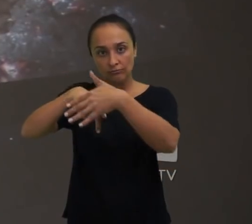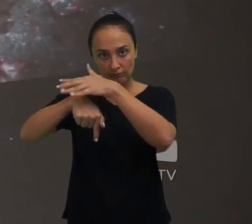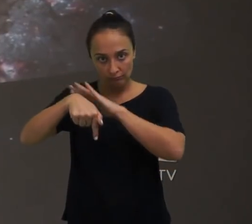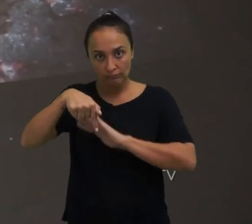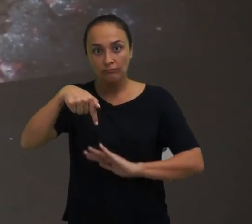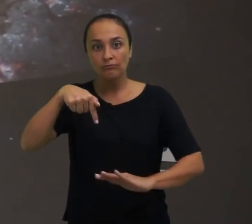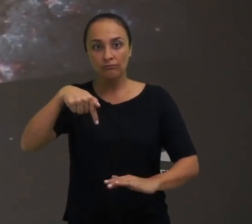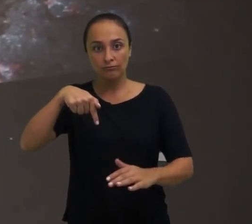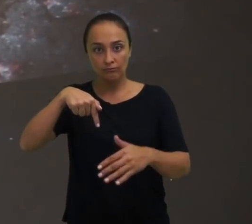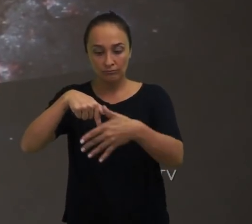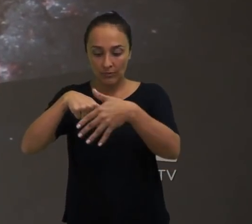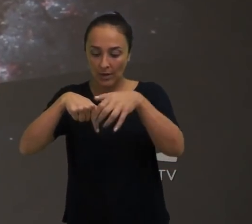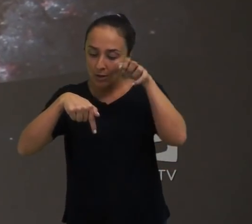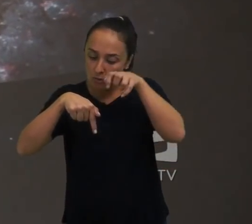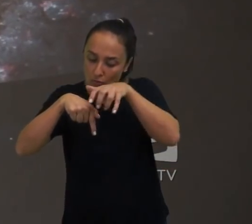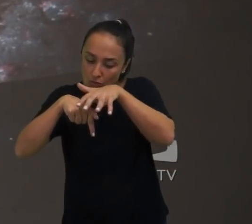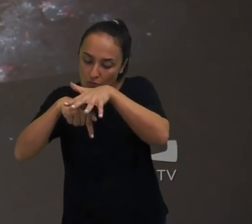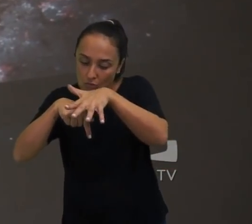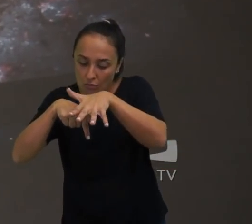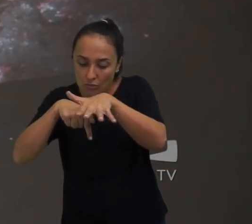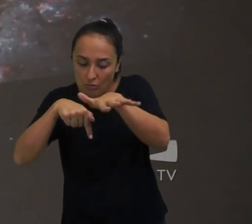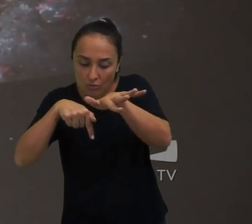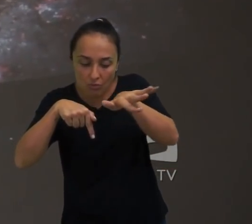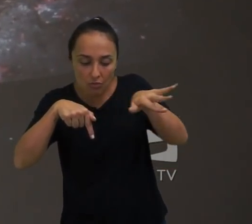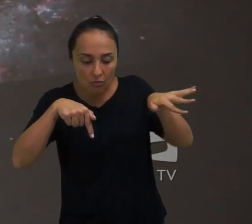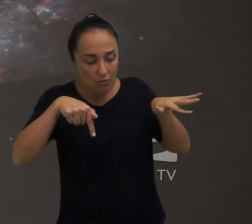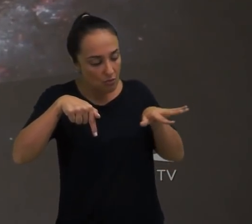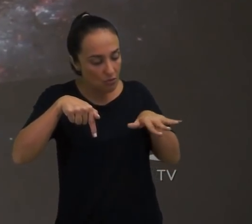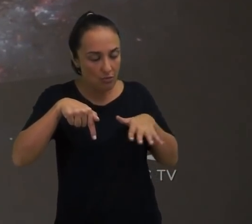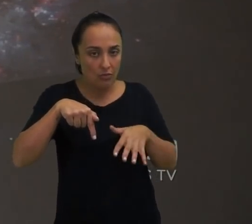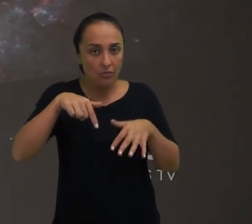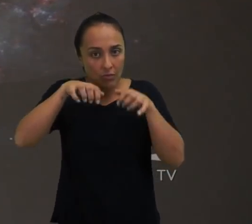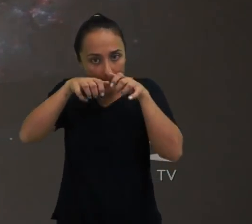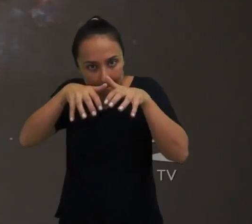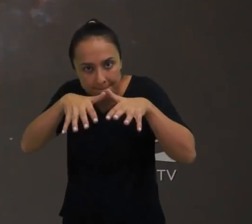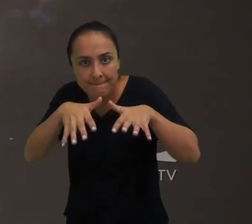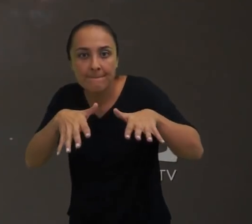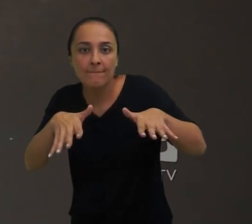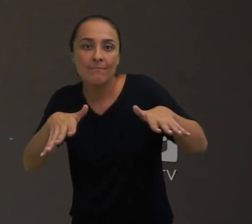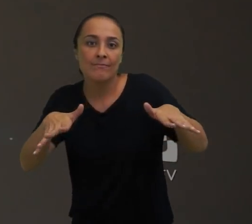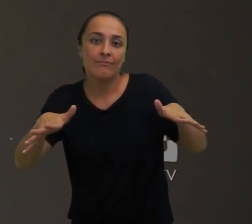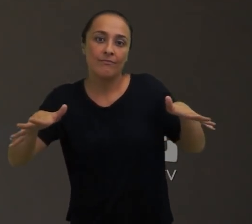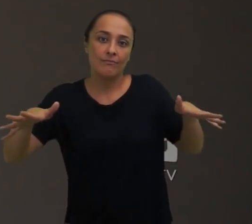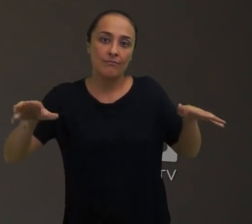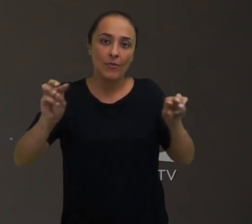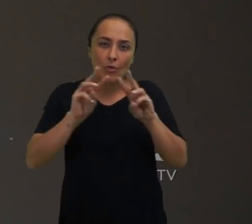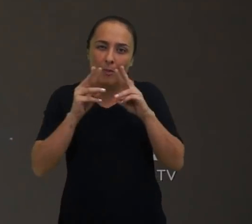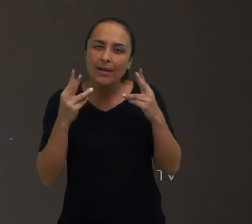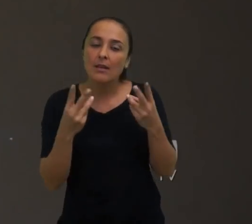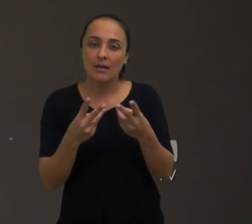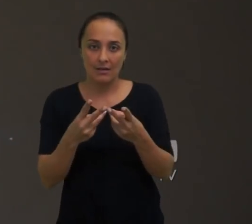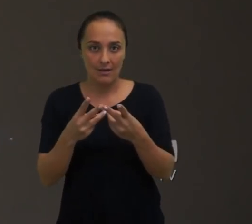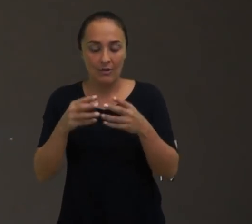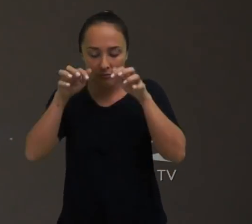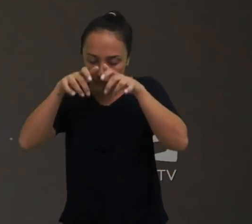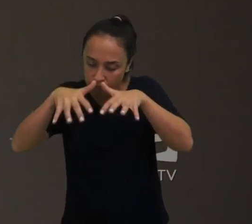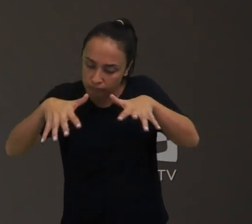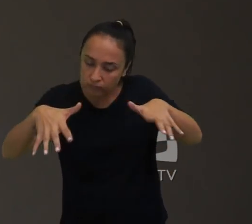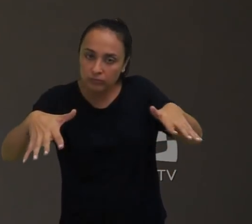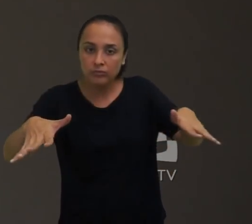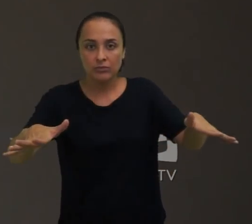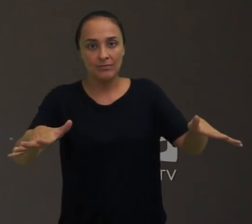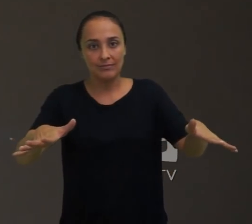todas elas conforme ele passa. Tá? Então ele simplesmente cessa a formação de novas estrelas na galáxia onde é que esse quasar